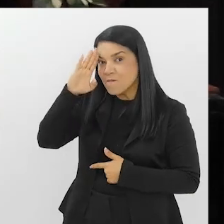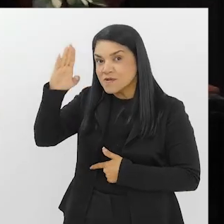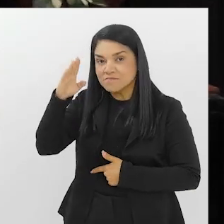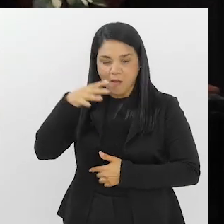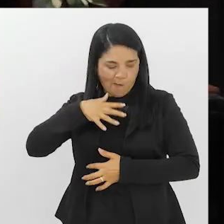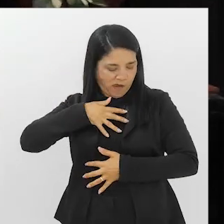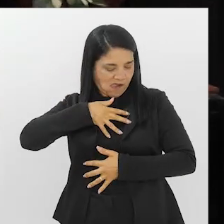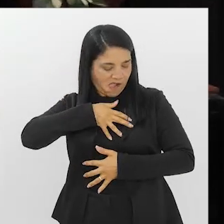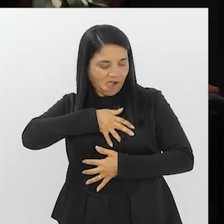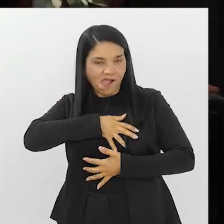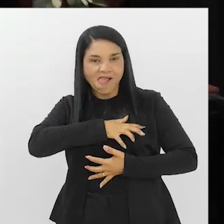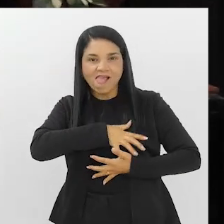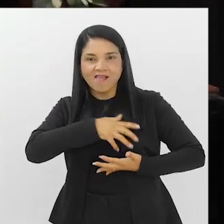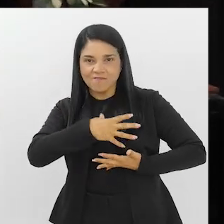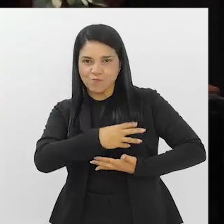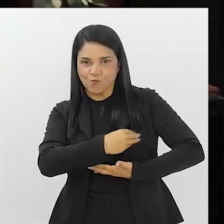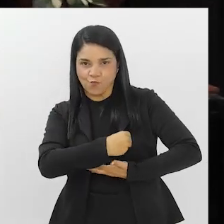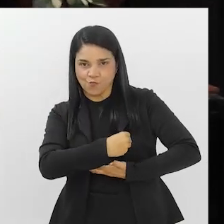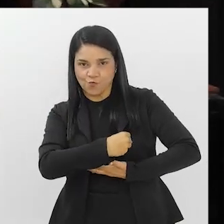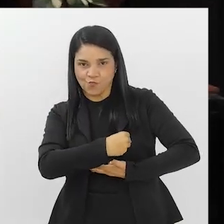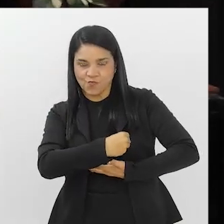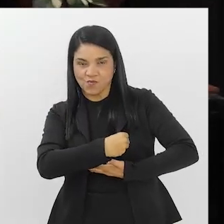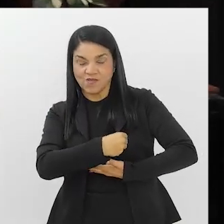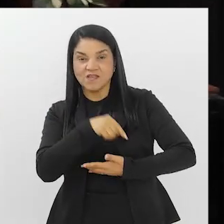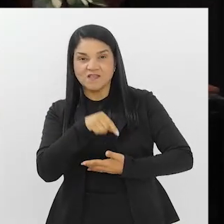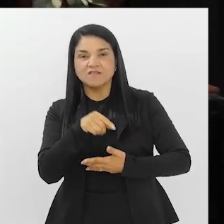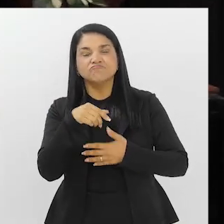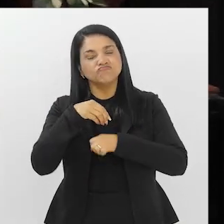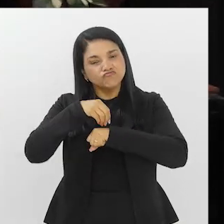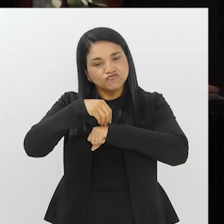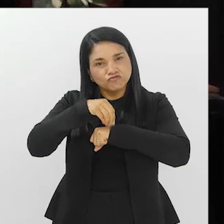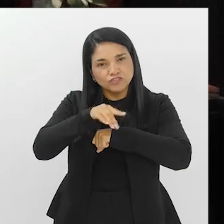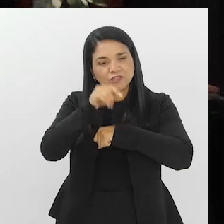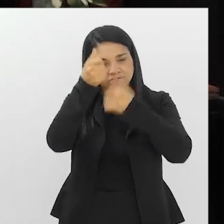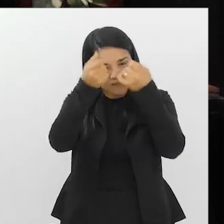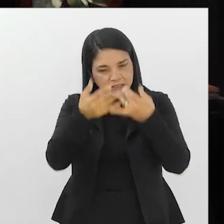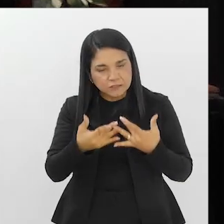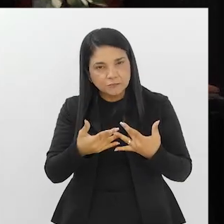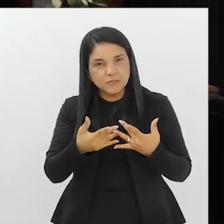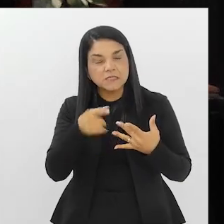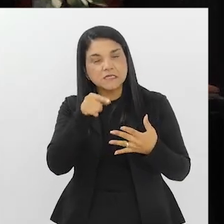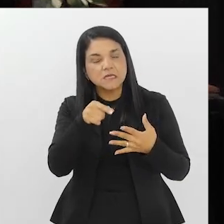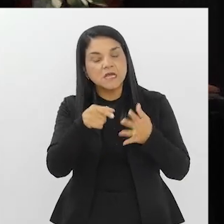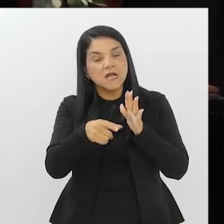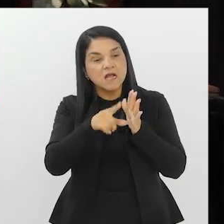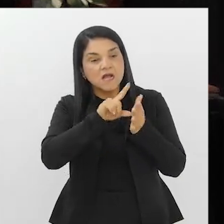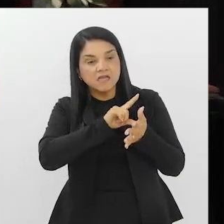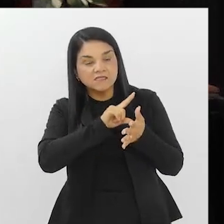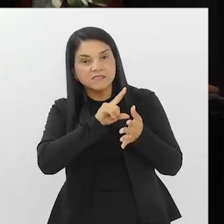neonatal. Então, eu queria que você desse essa dica passando. Então, você falou da